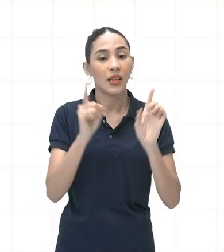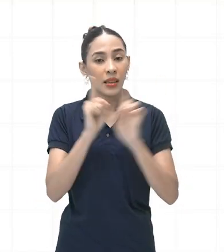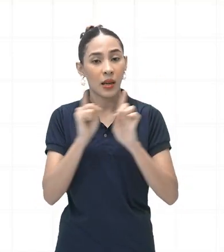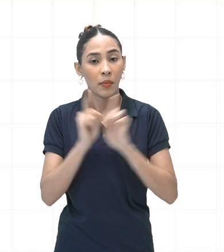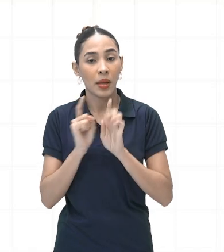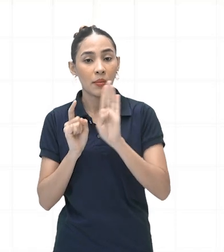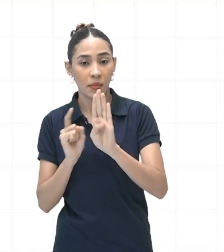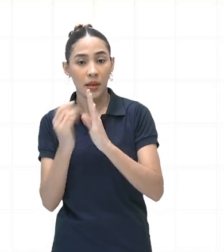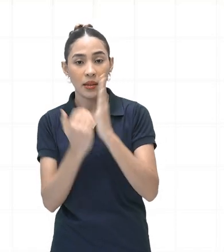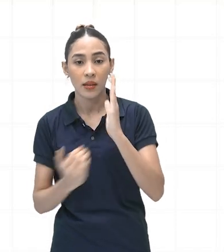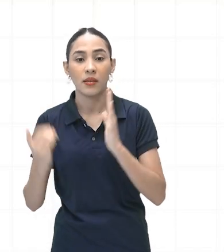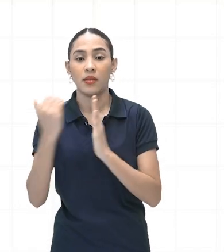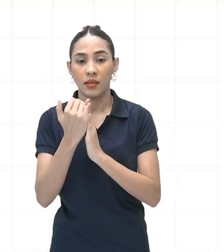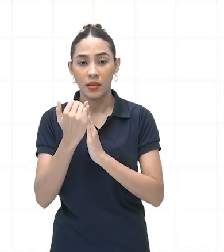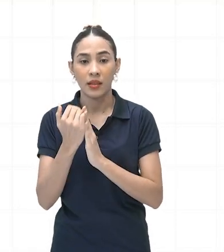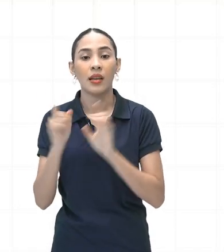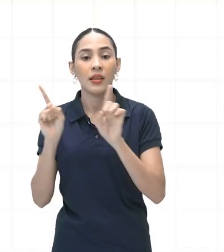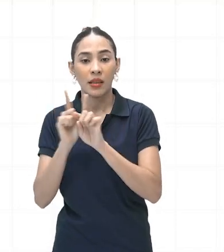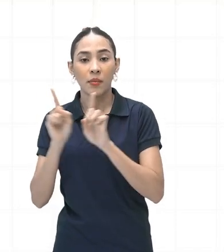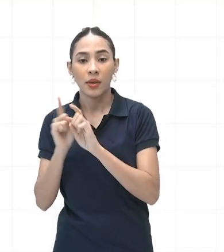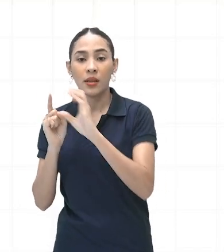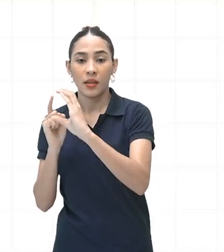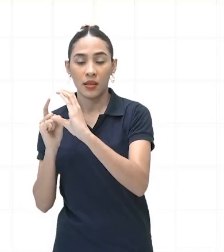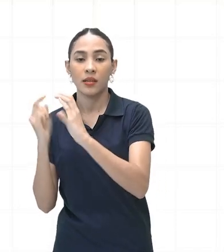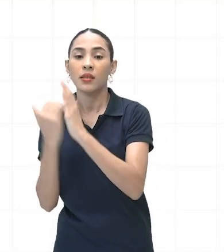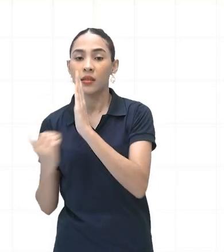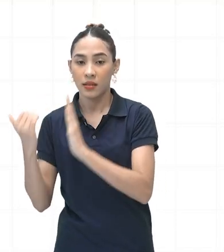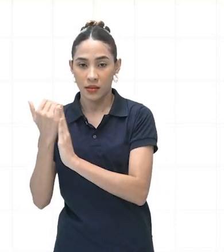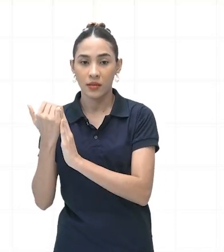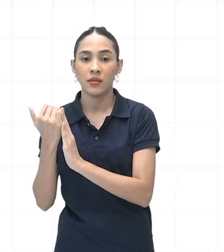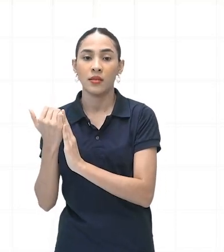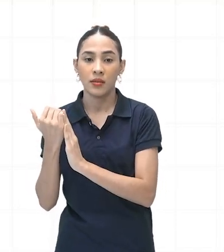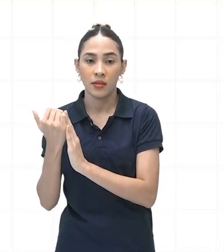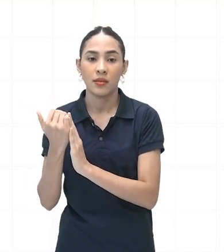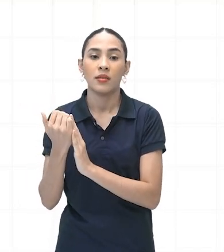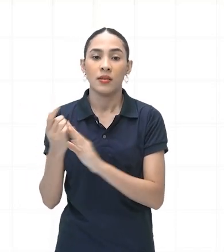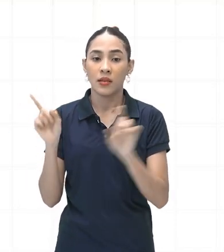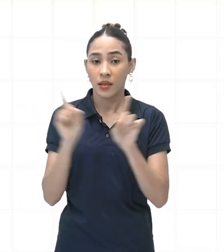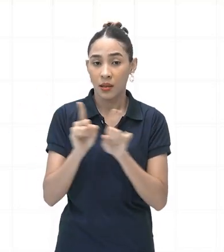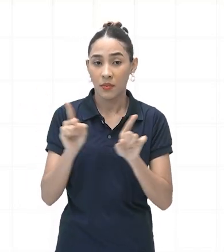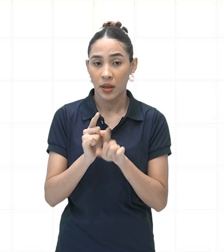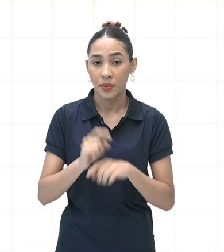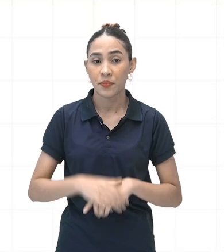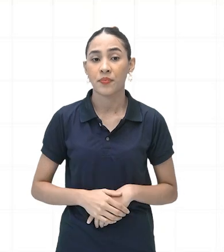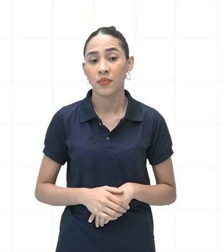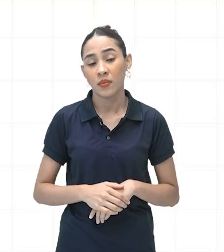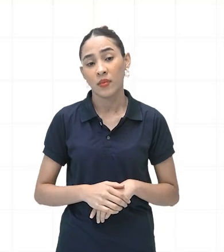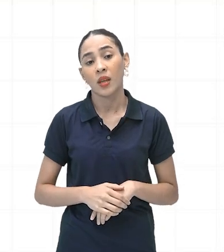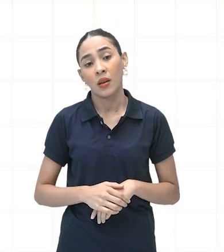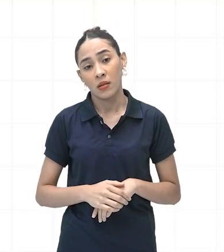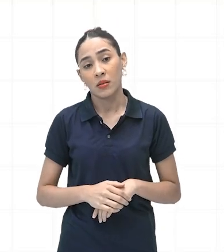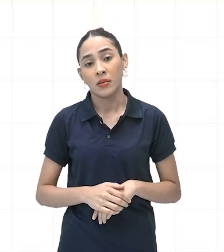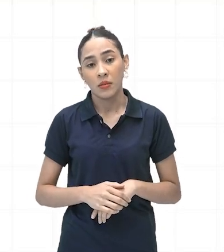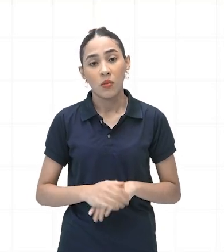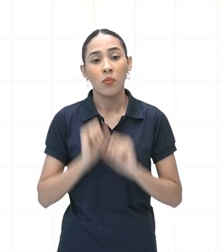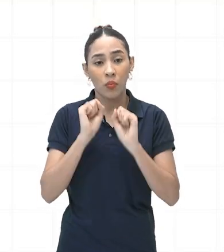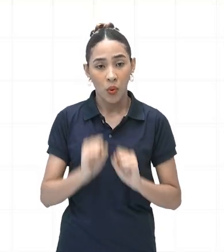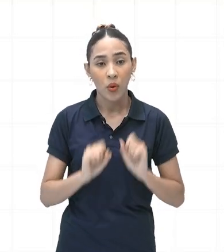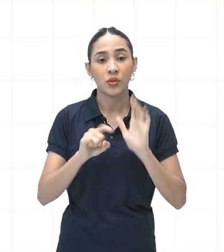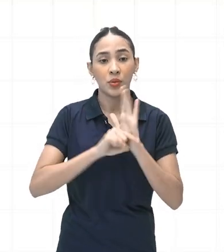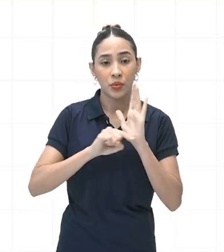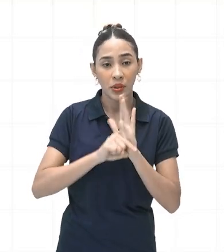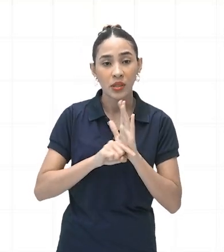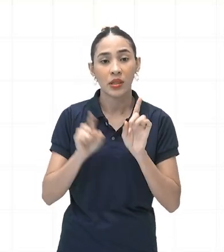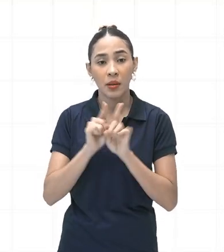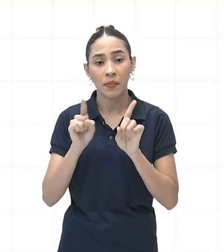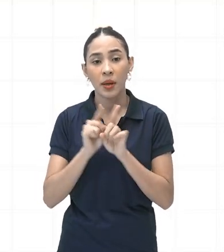da grandeza B e também no aumento da grandeza C. E também, eu posso fazer o teste diminuindo. Se